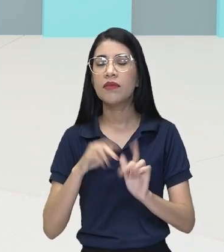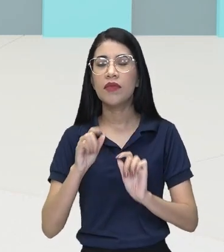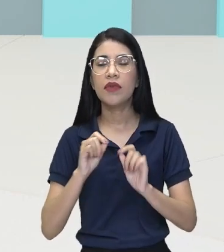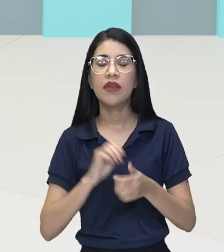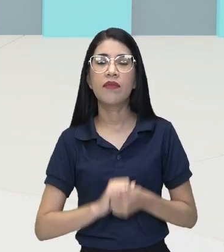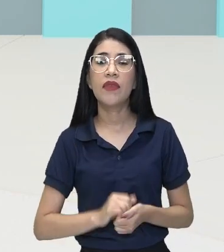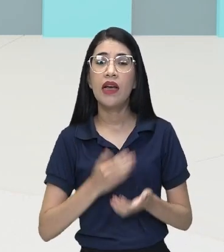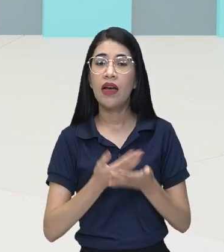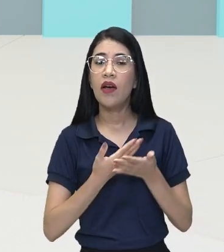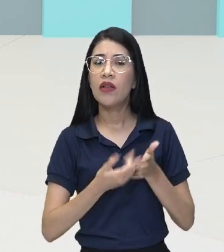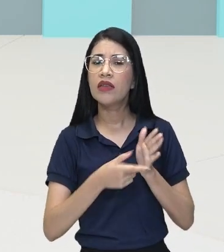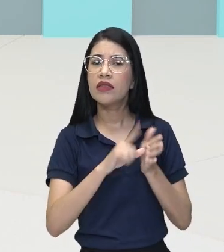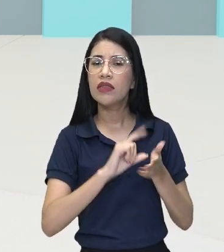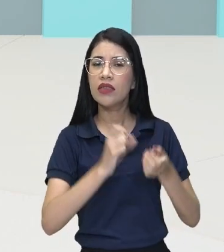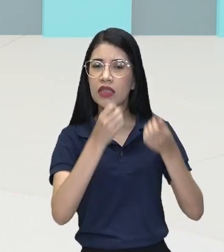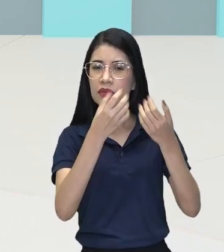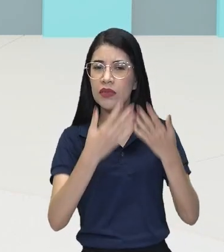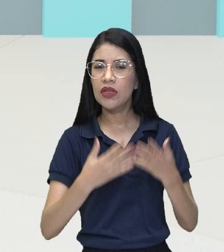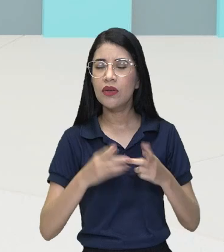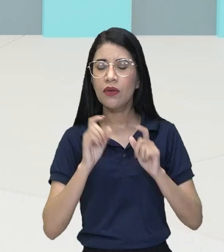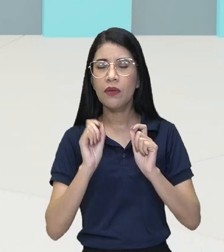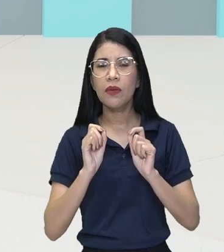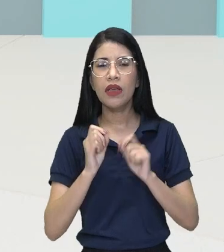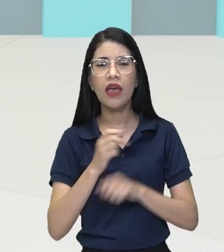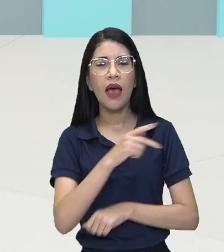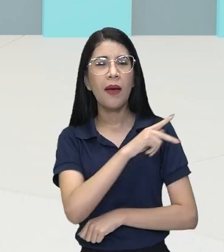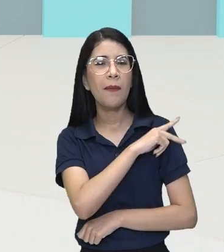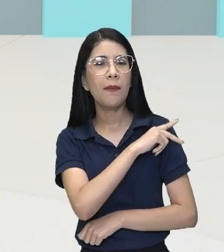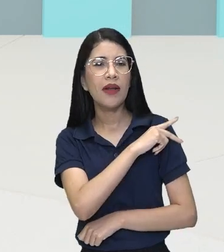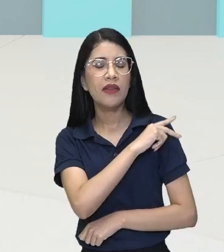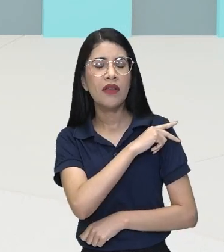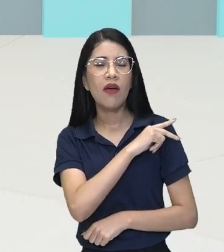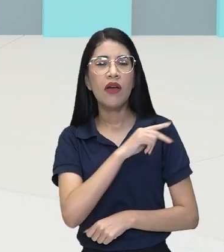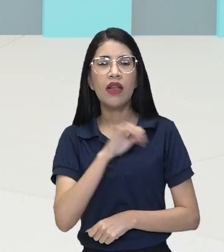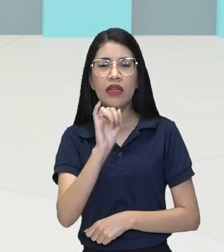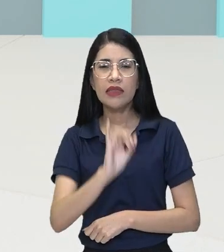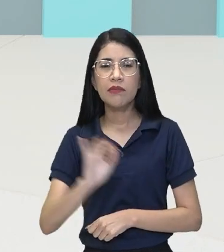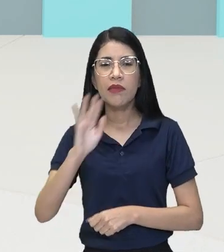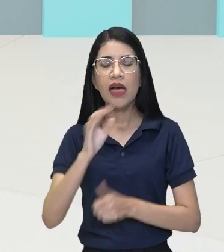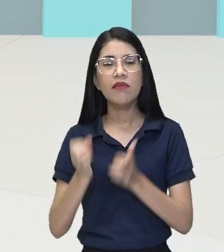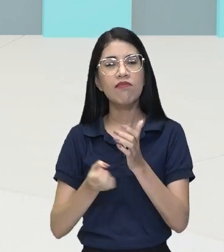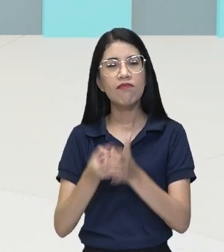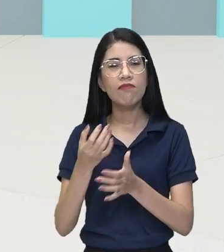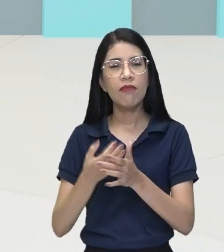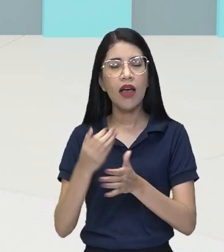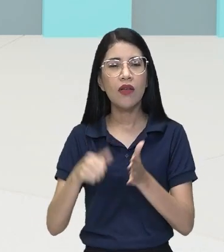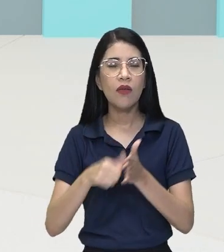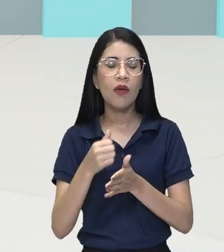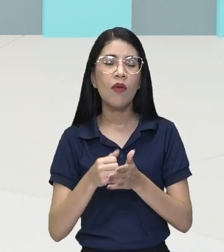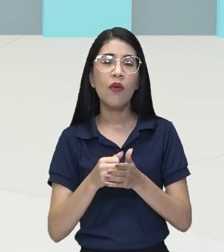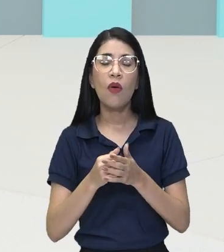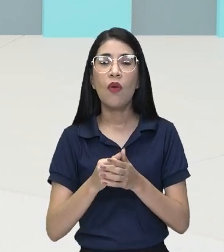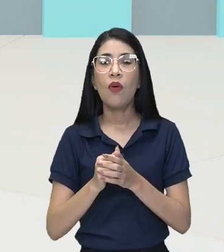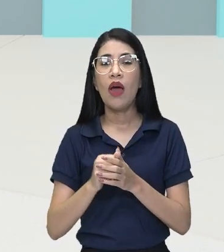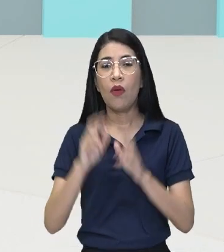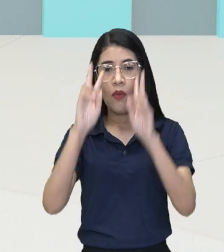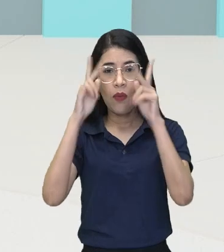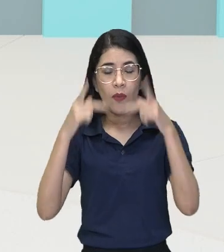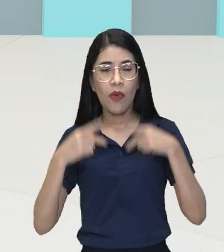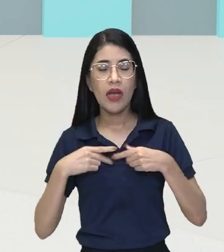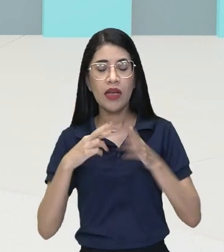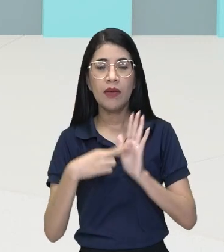aulas anteriores nós falamos sobre a pré-história, nossa primeira imagem, né, onde o homem representava. E ele